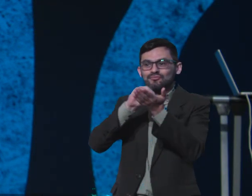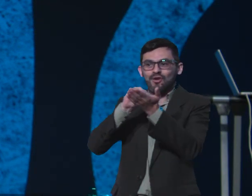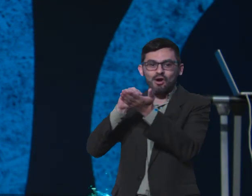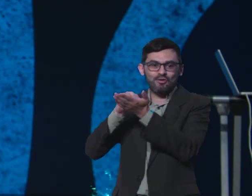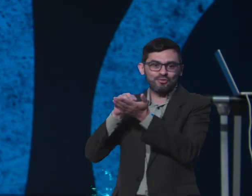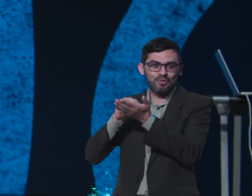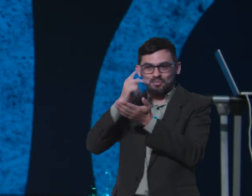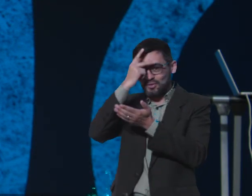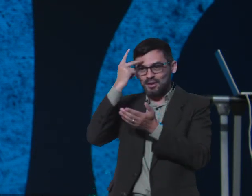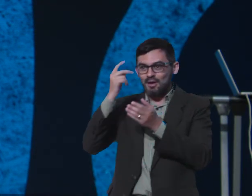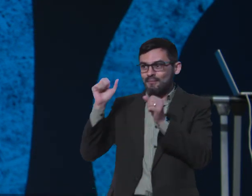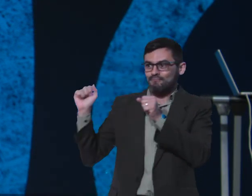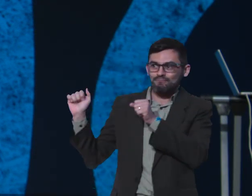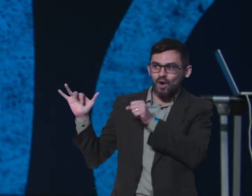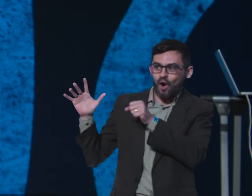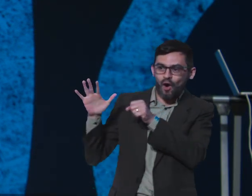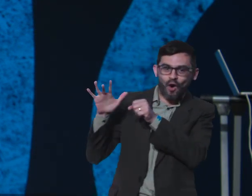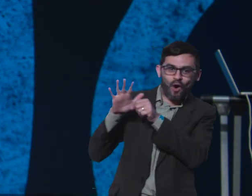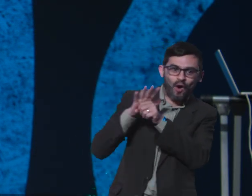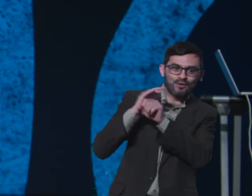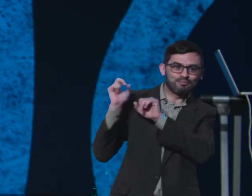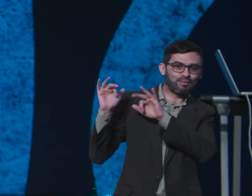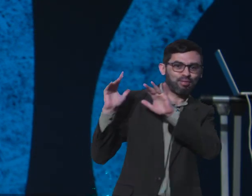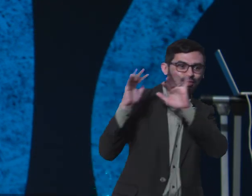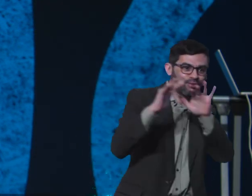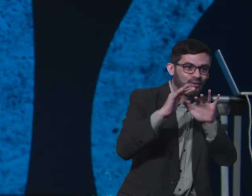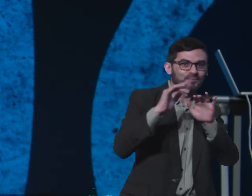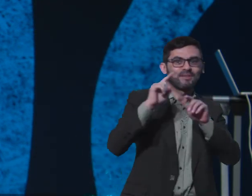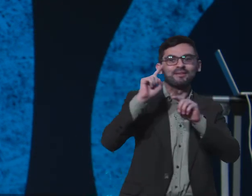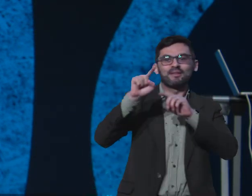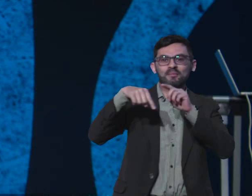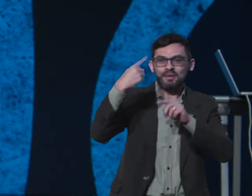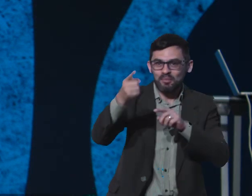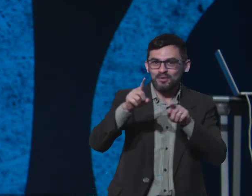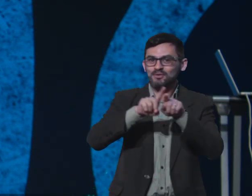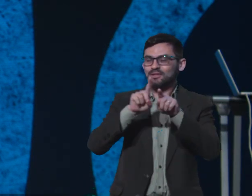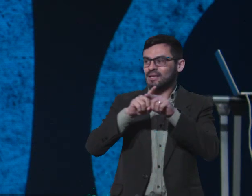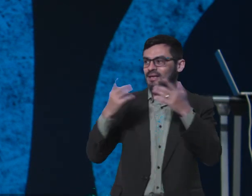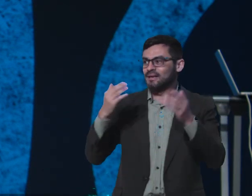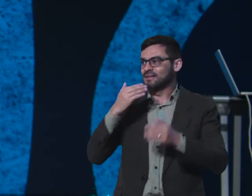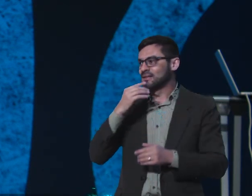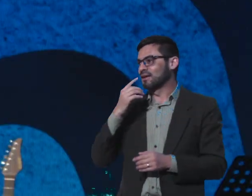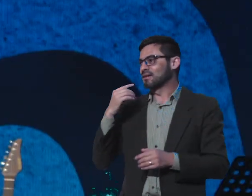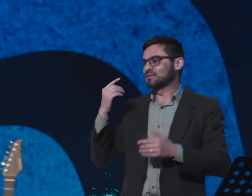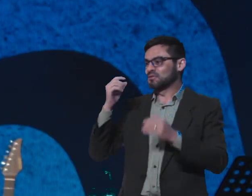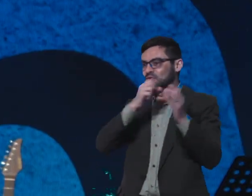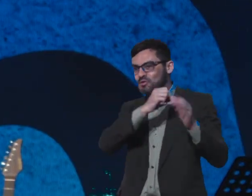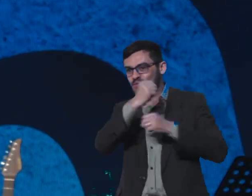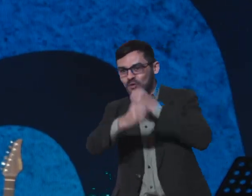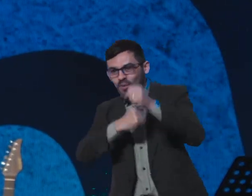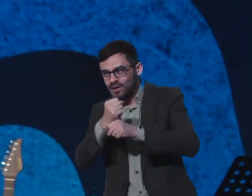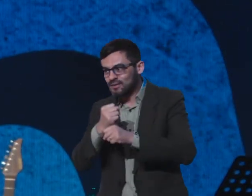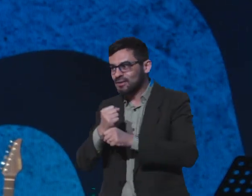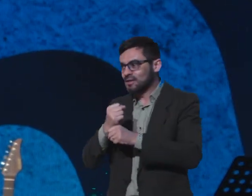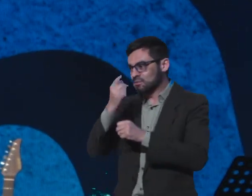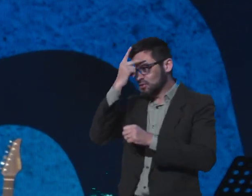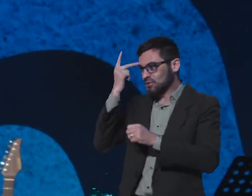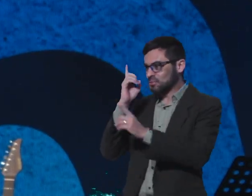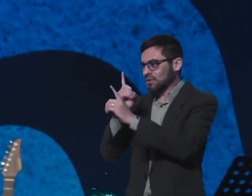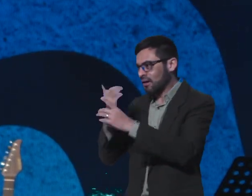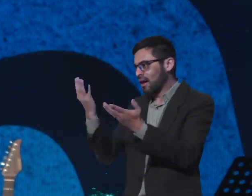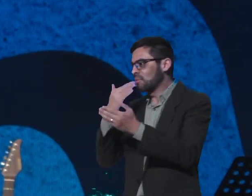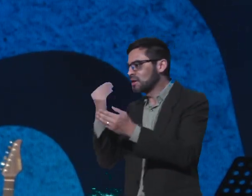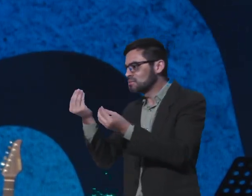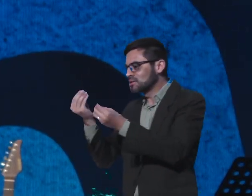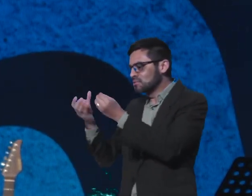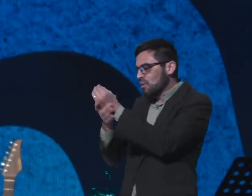quem quis a tal das pulseiras. Depois eu passei também um ano difícil, porque todo mundo que me passava por mim no corredor da igreja, me pediu uma pulseira.